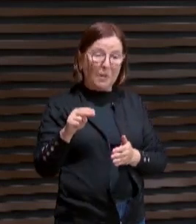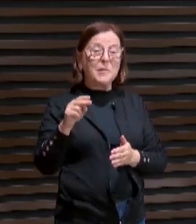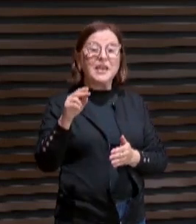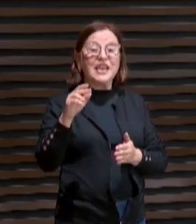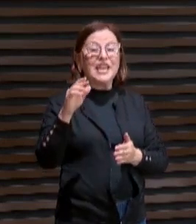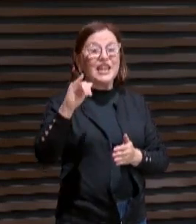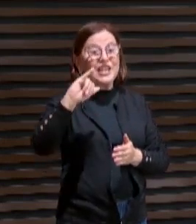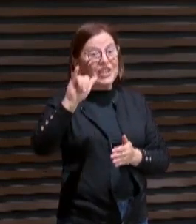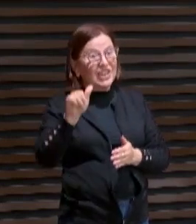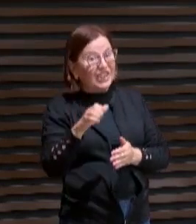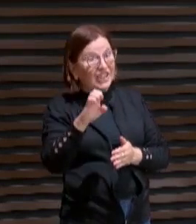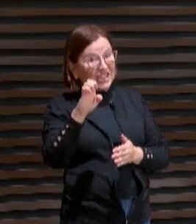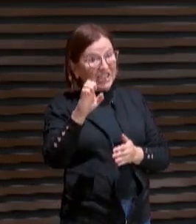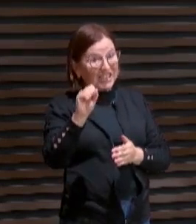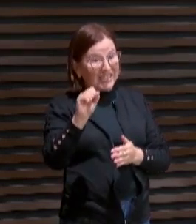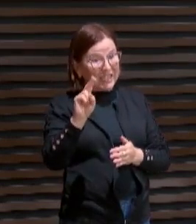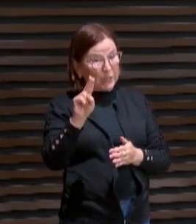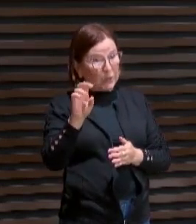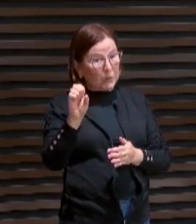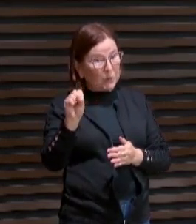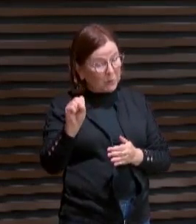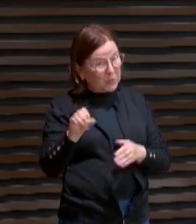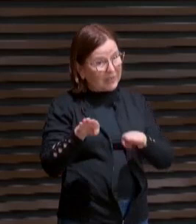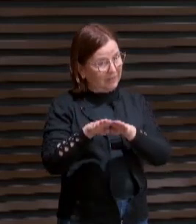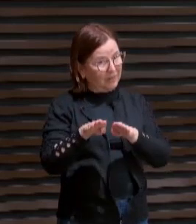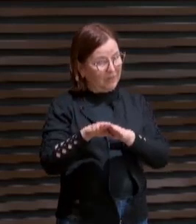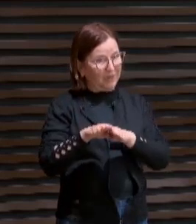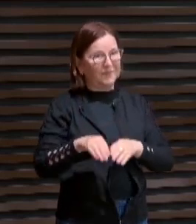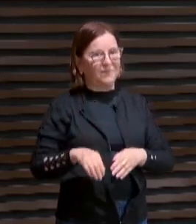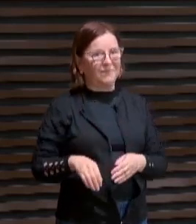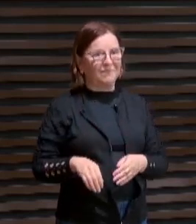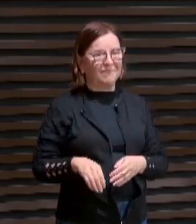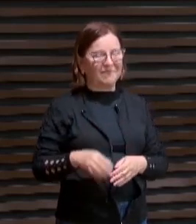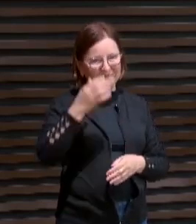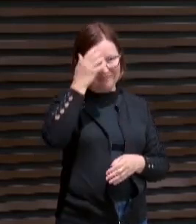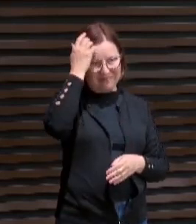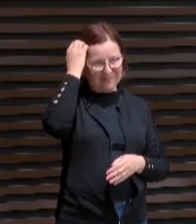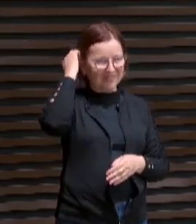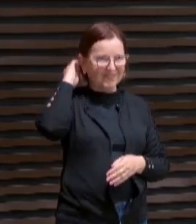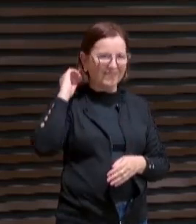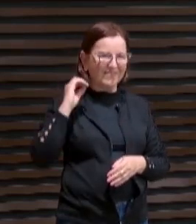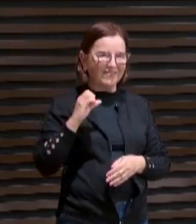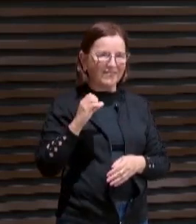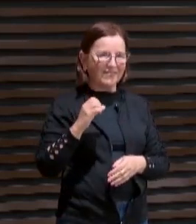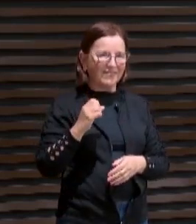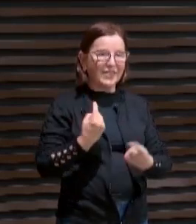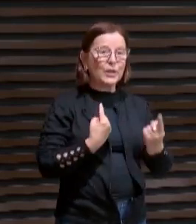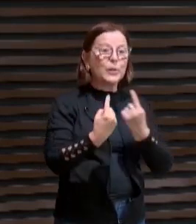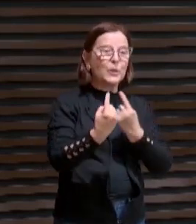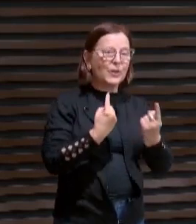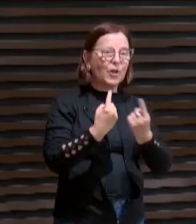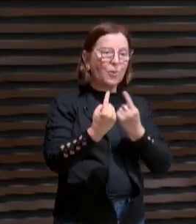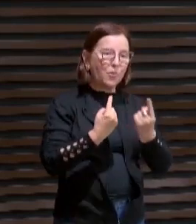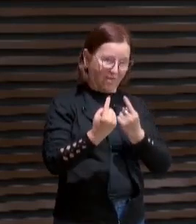da Galileia, Jesus o Cristo, Jesus o Filho de Deus ou Jesus o Barrabás. Agora aqui tem